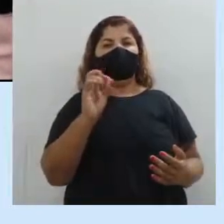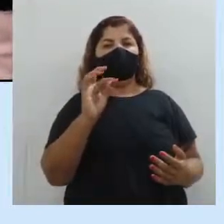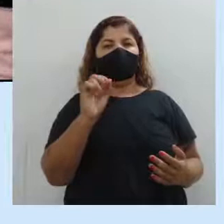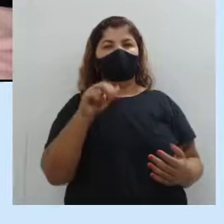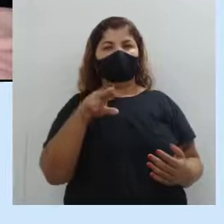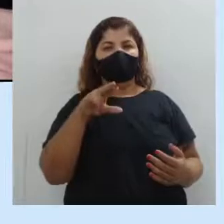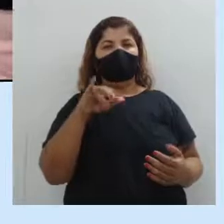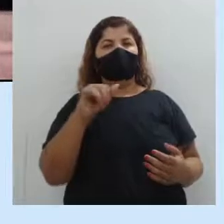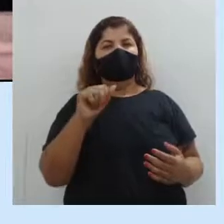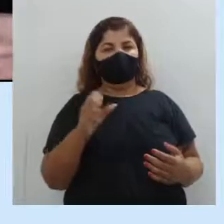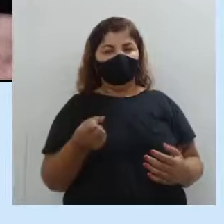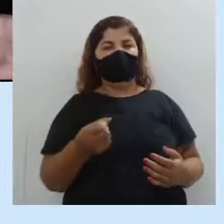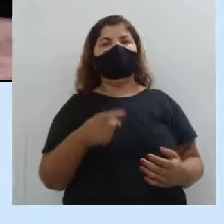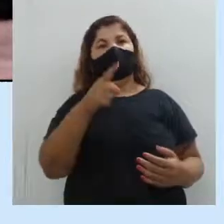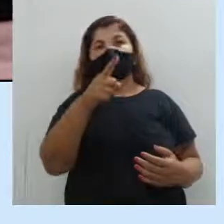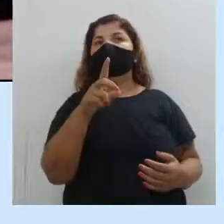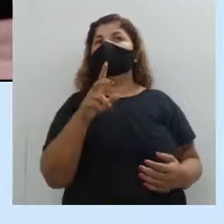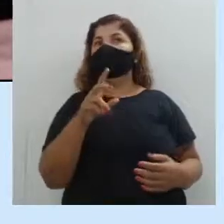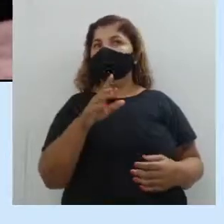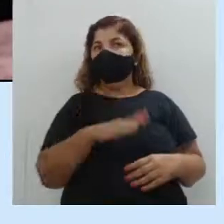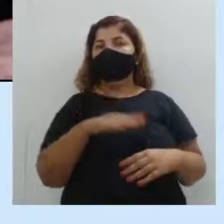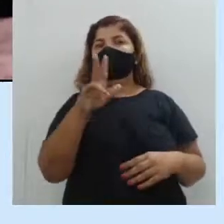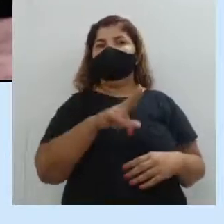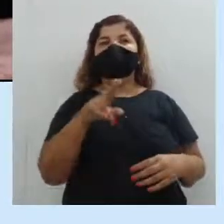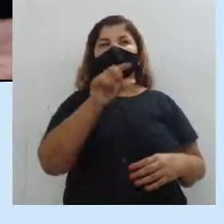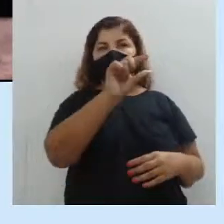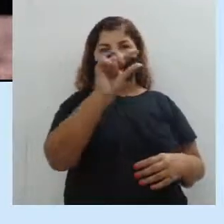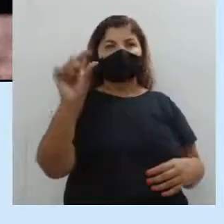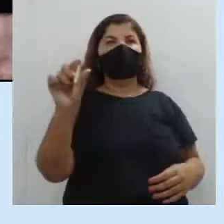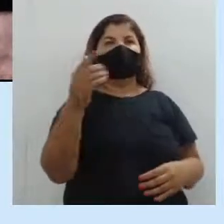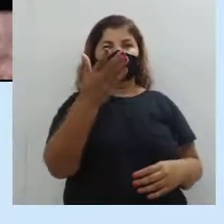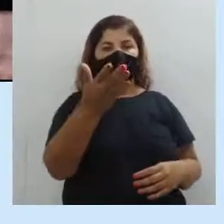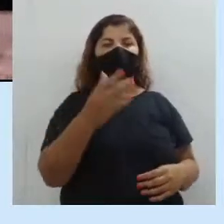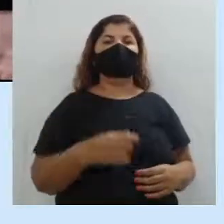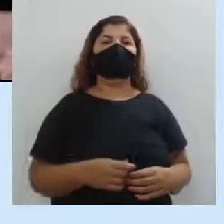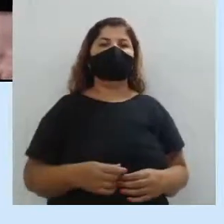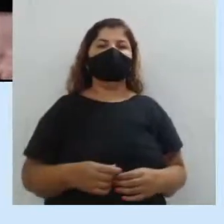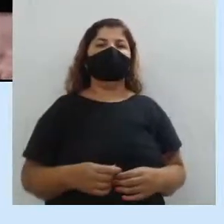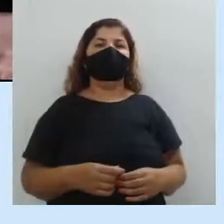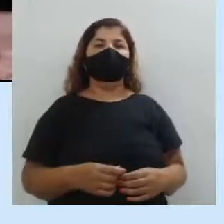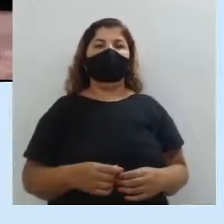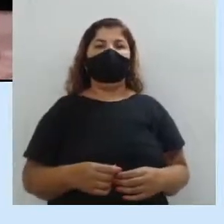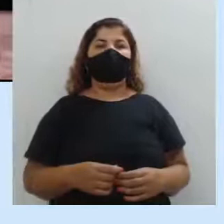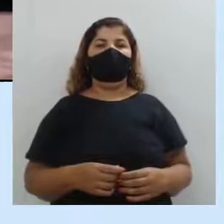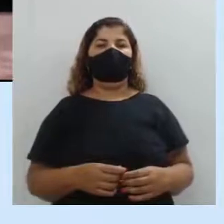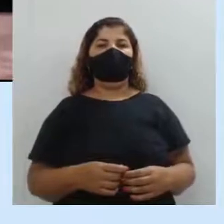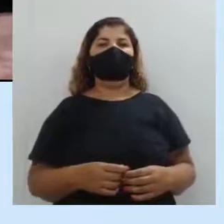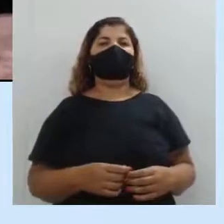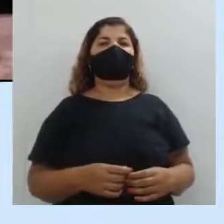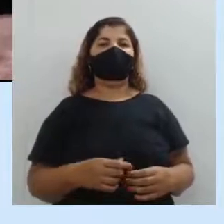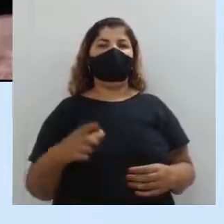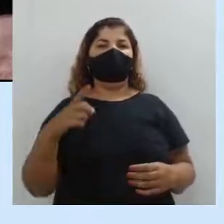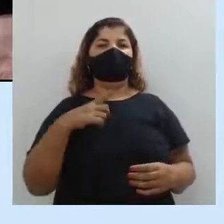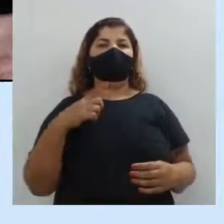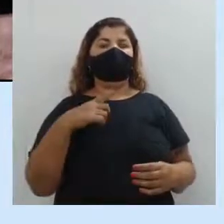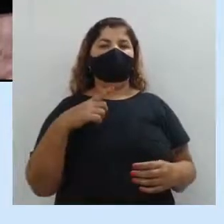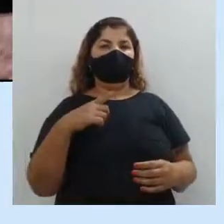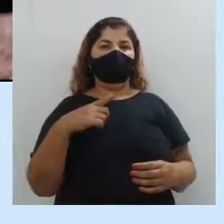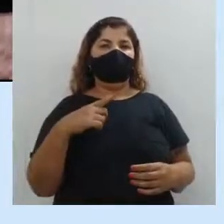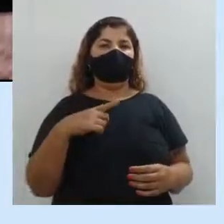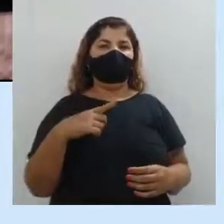principais, são as que geralmente aparecem. Mas eu tenho outras como essa que eu citei para vocês. Deixa eu colocar uma outra